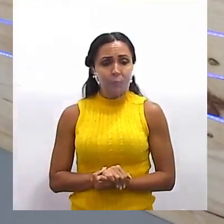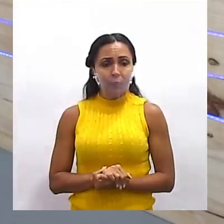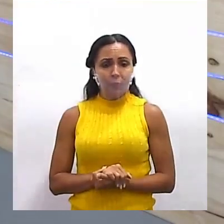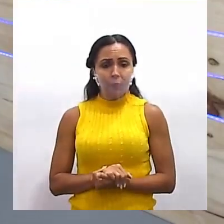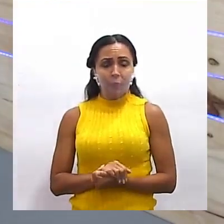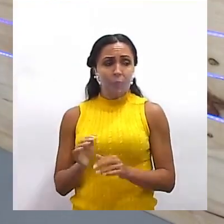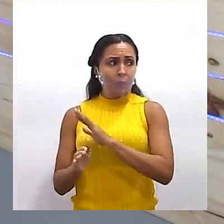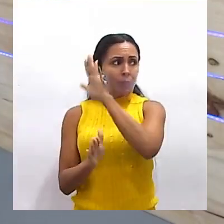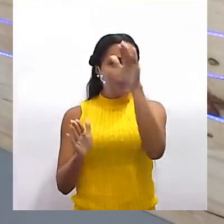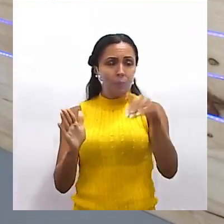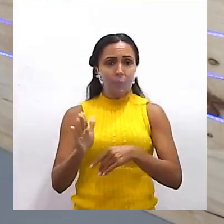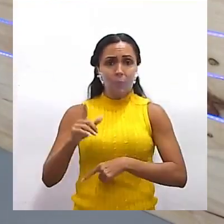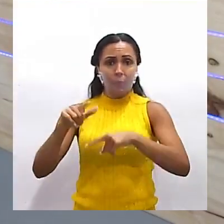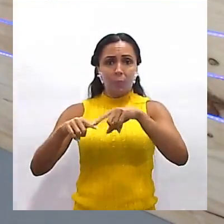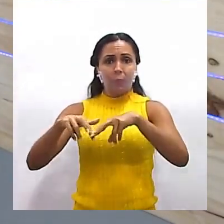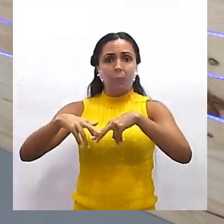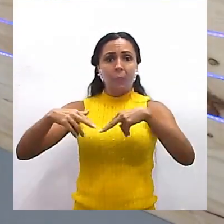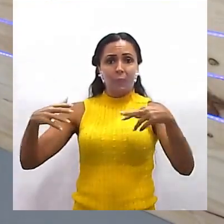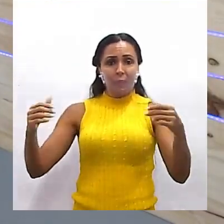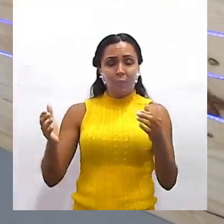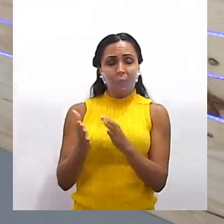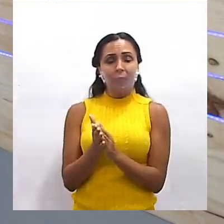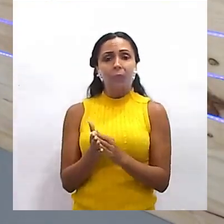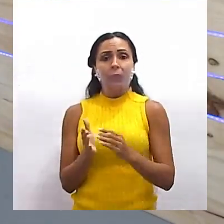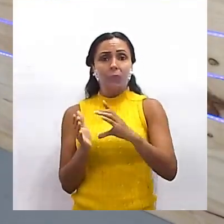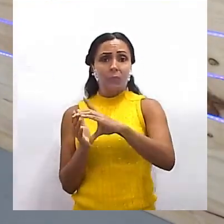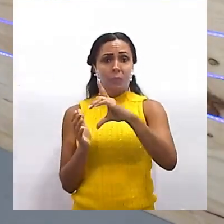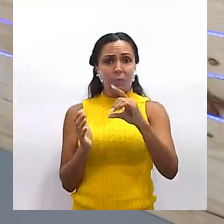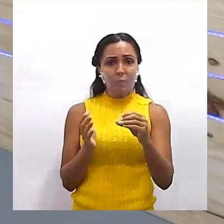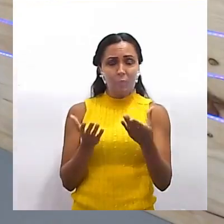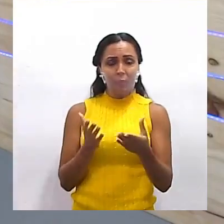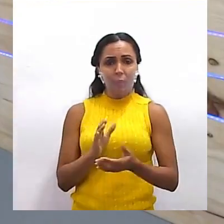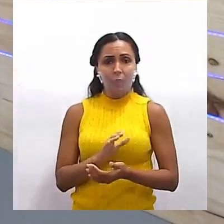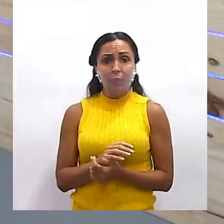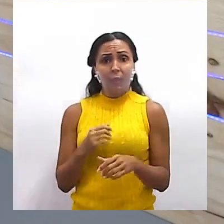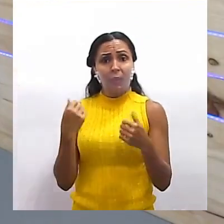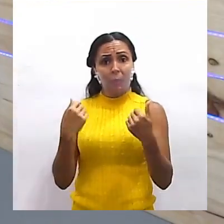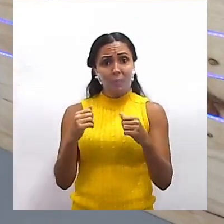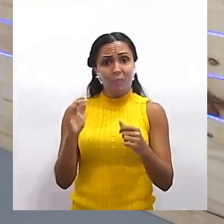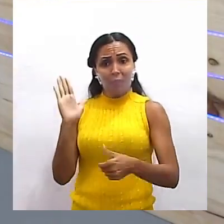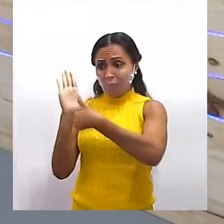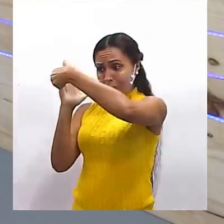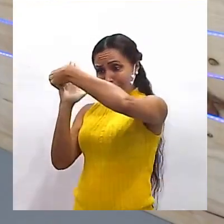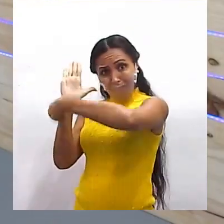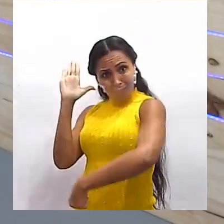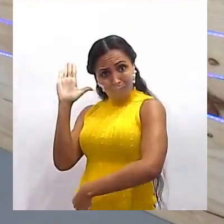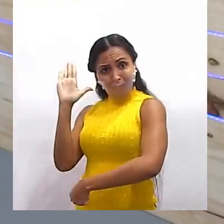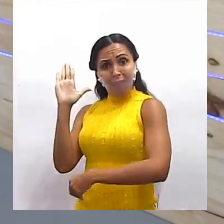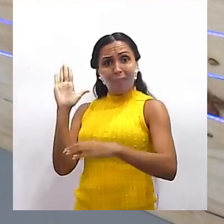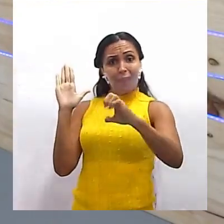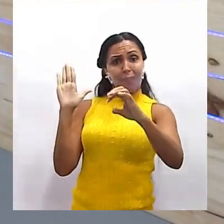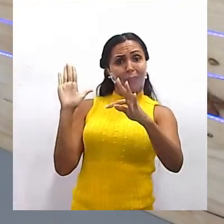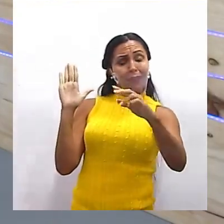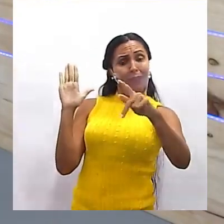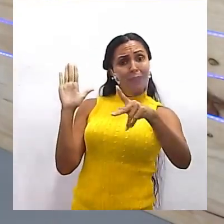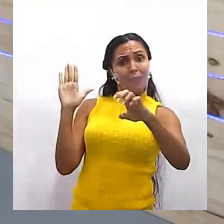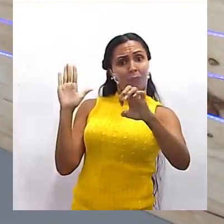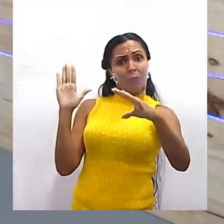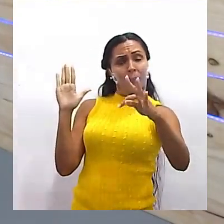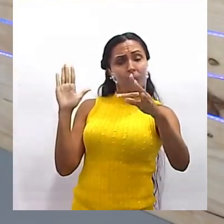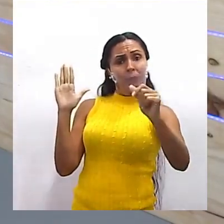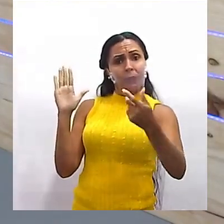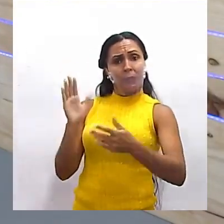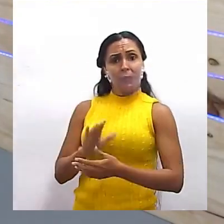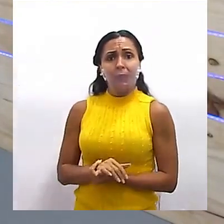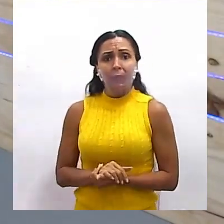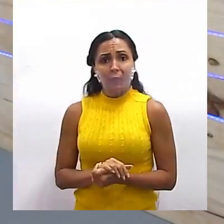Todo material dentro de um CD, para ser alocado, ele precisa ter uma etiqueta. A etiqueta nada mais é